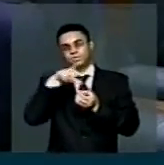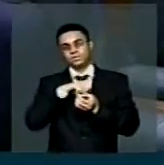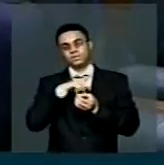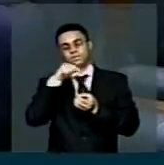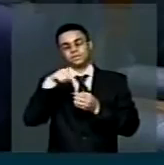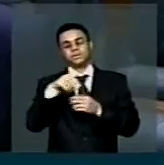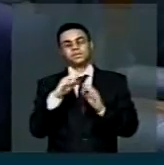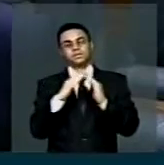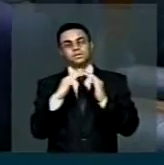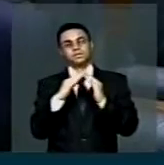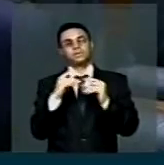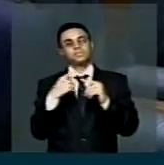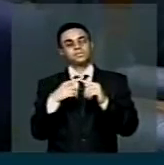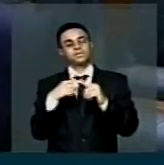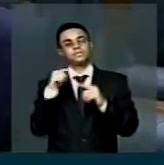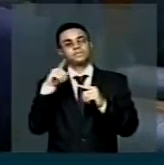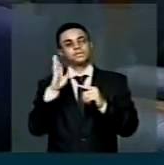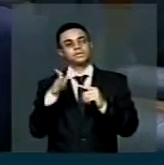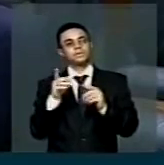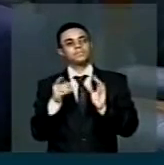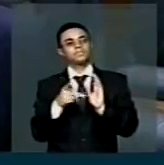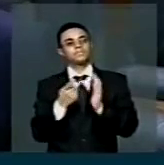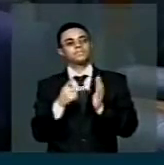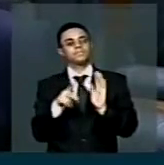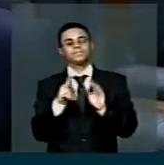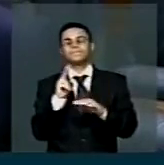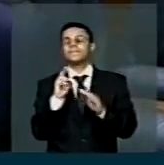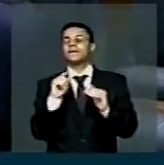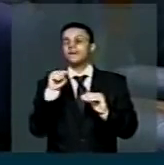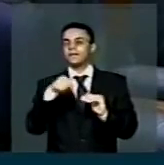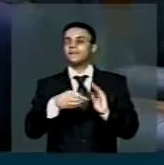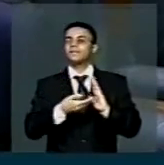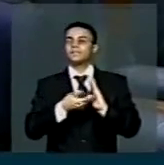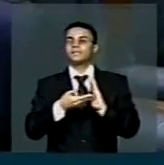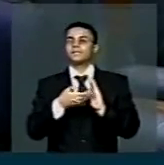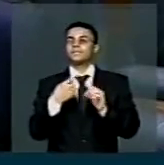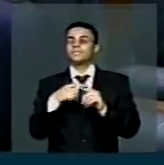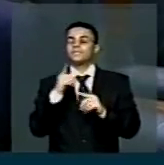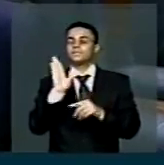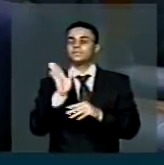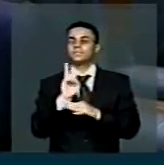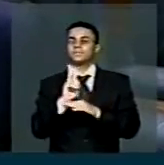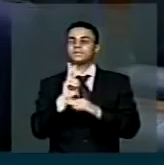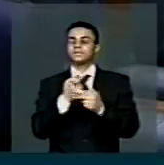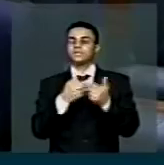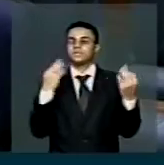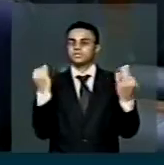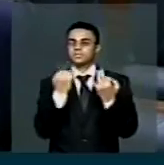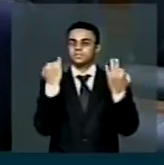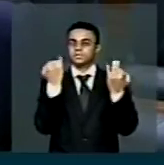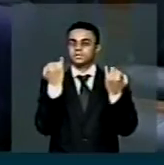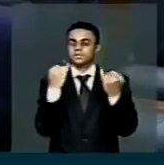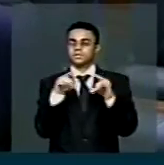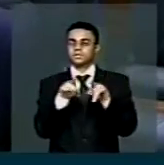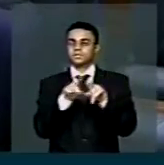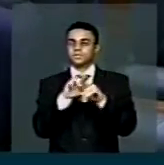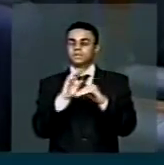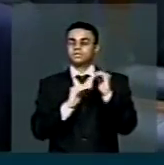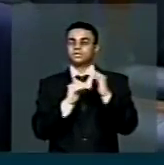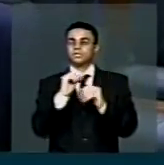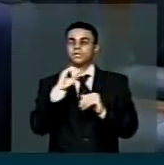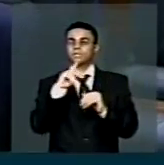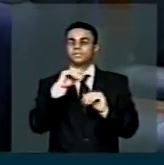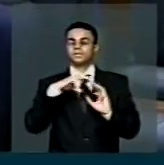feito um mandato competente, defendendo causas importantes, e em relação à questão do conteúdo da Copa do